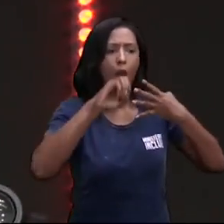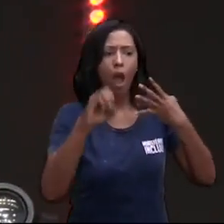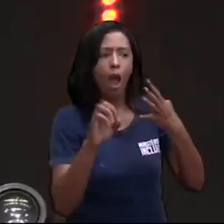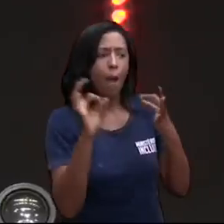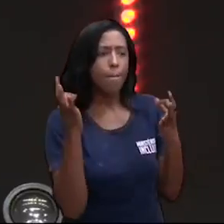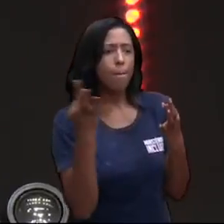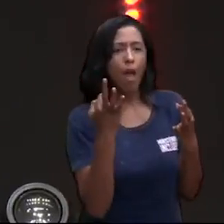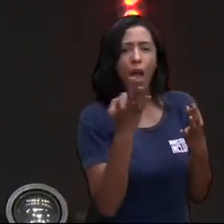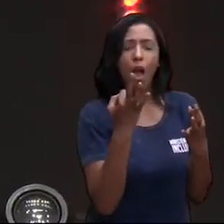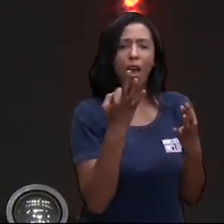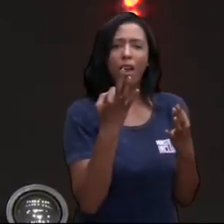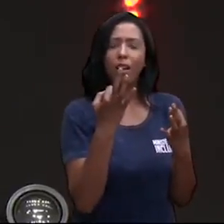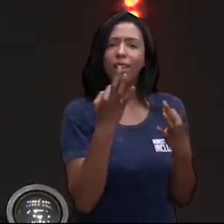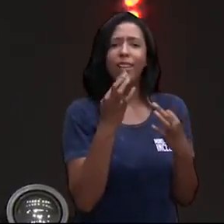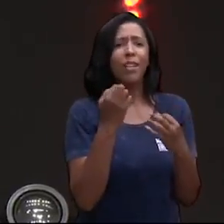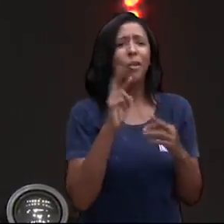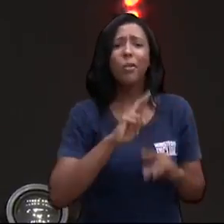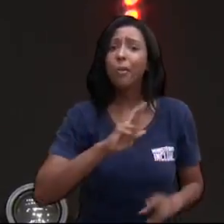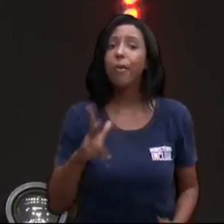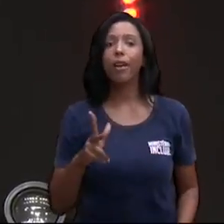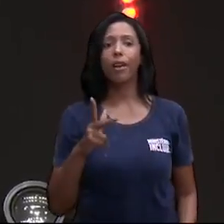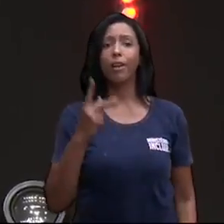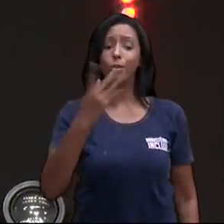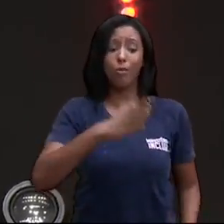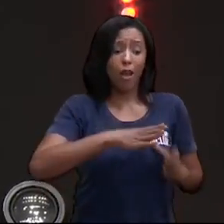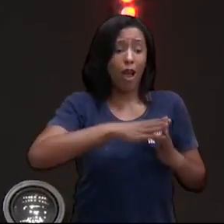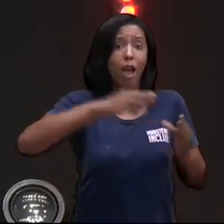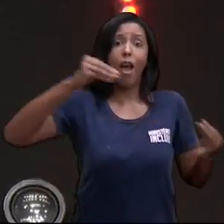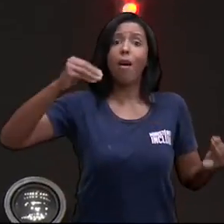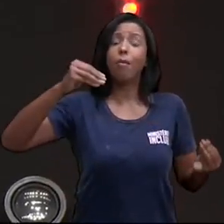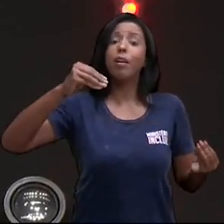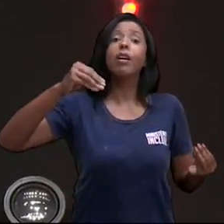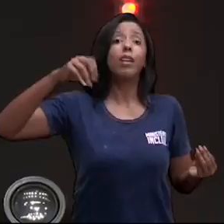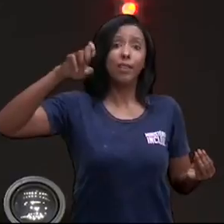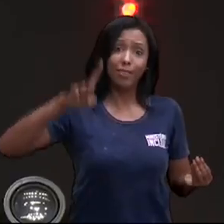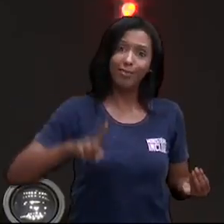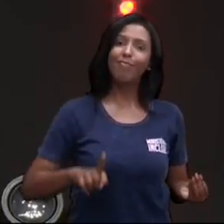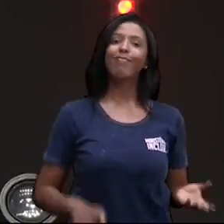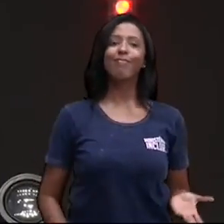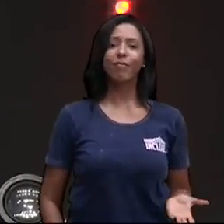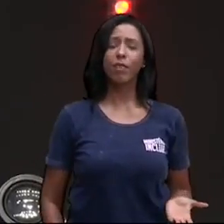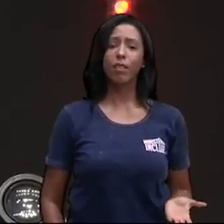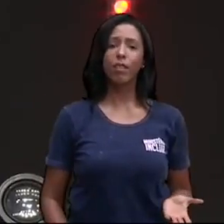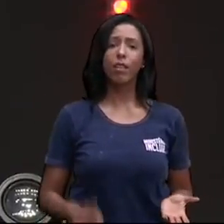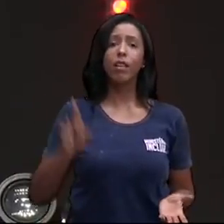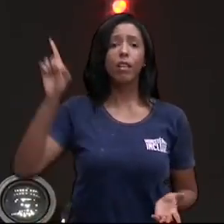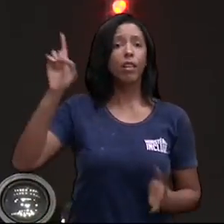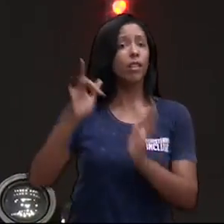não é o estilo musical eu que tava boa alma eu resolvi que dia que você o